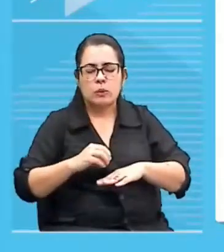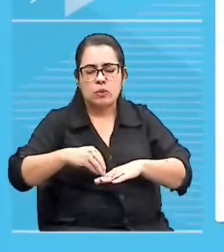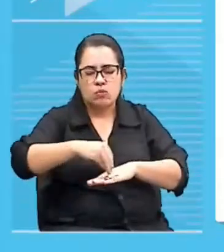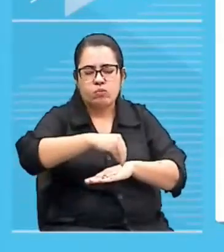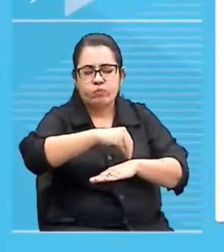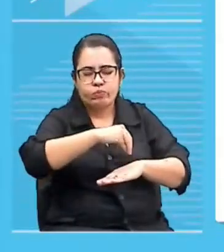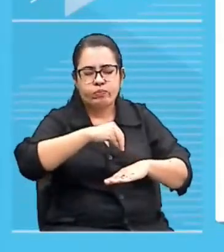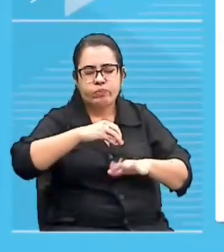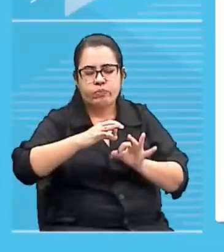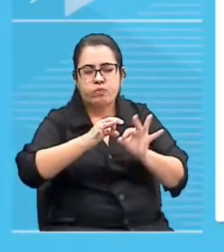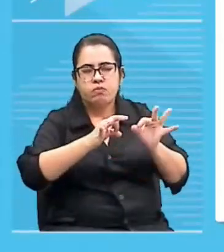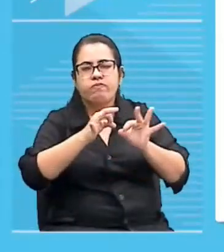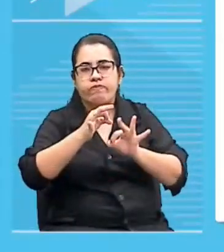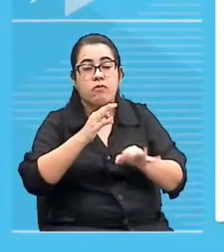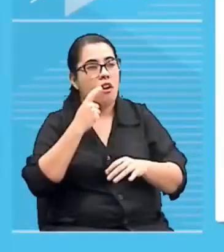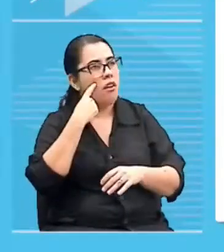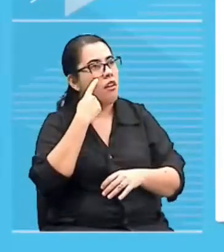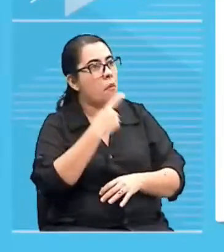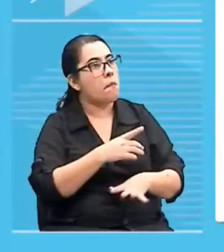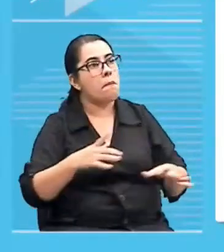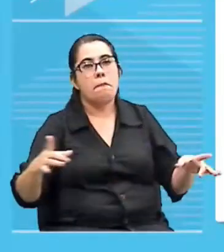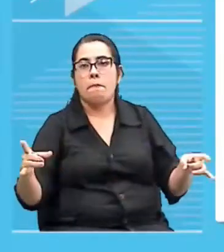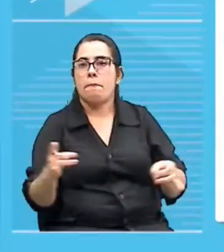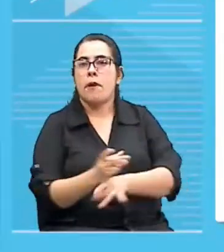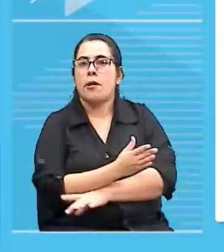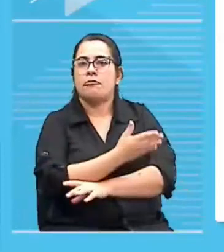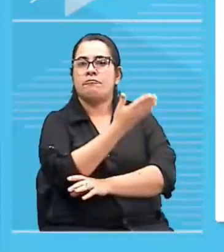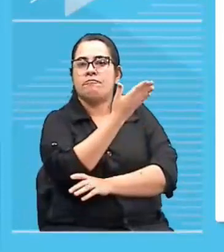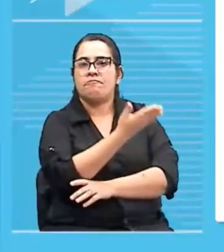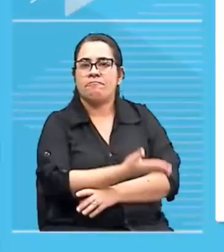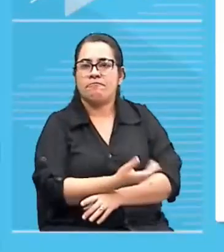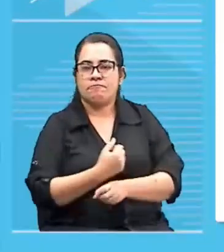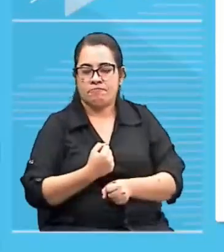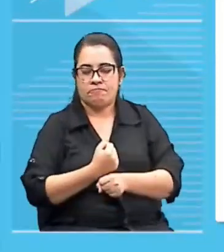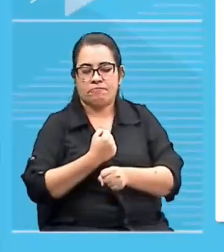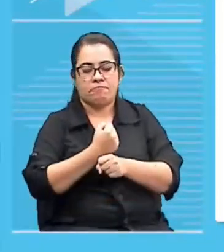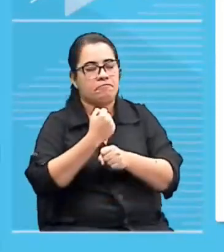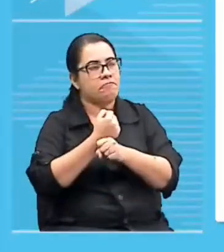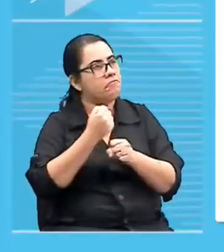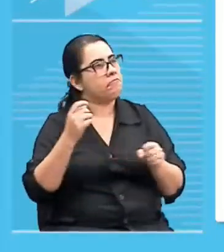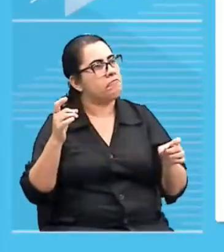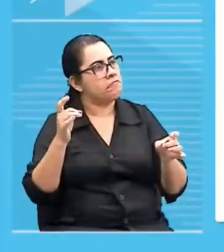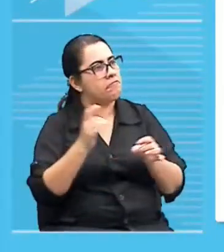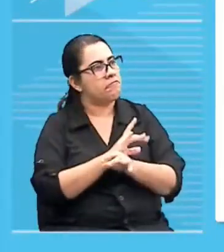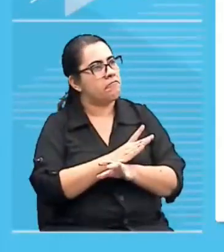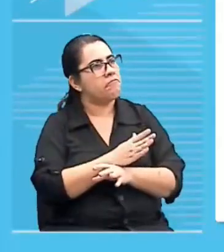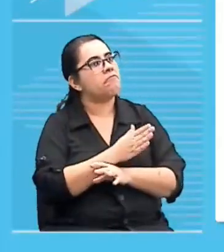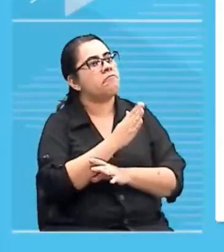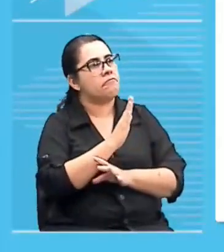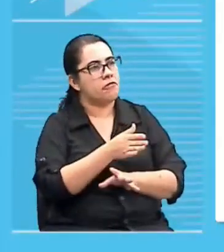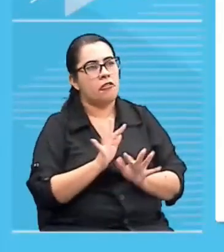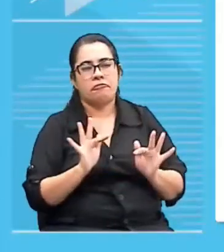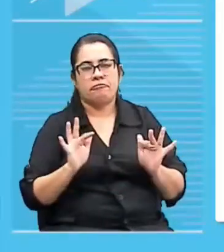trouxe para vocês uma figura de uma construção já finalizada. Essa aqui é uma construção finalizada